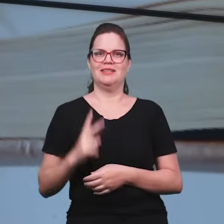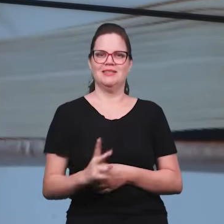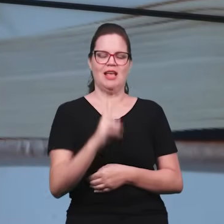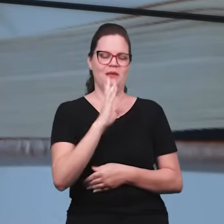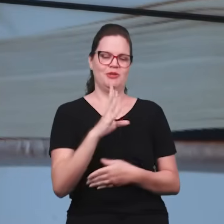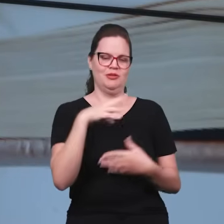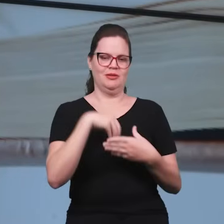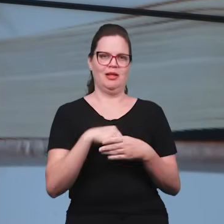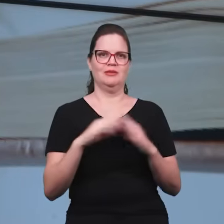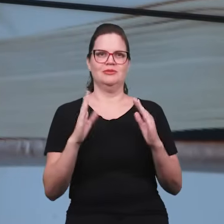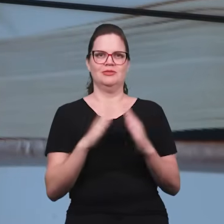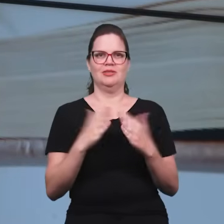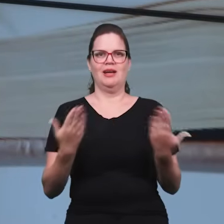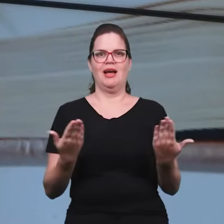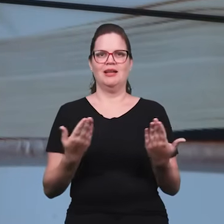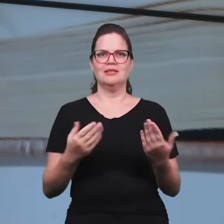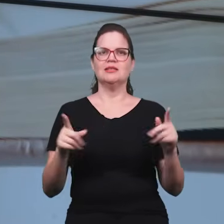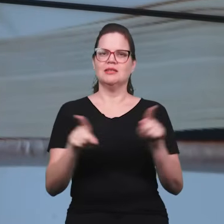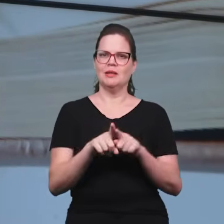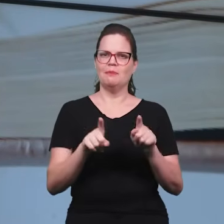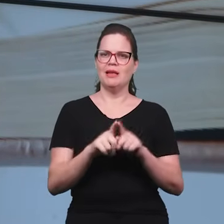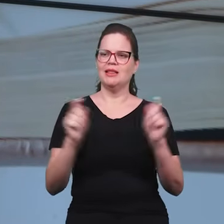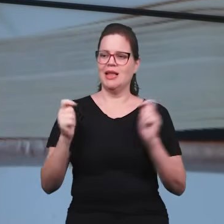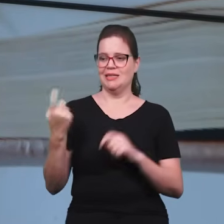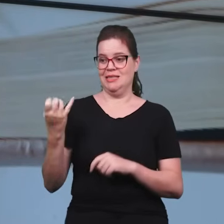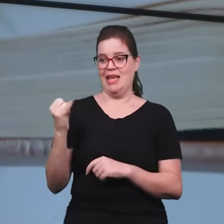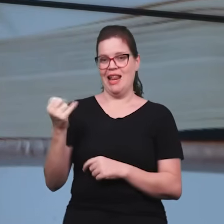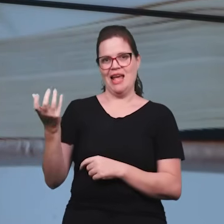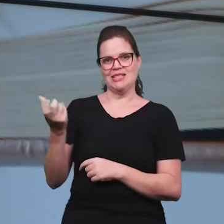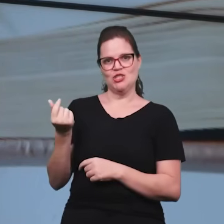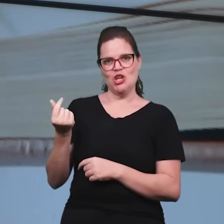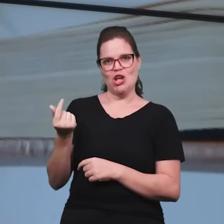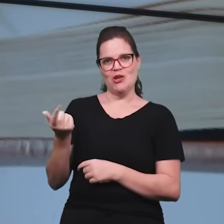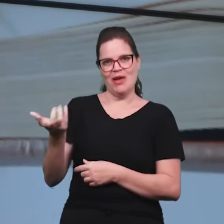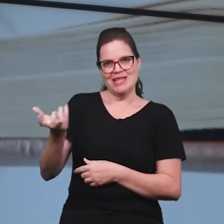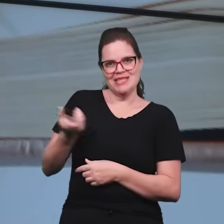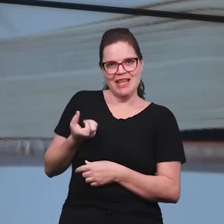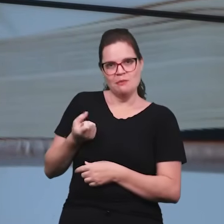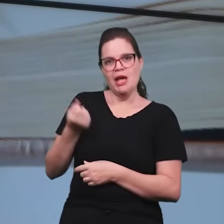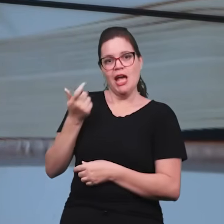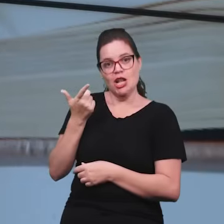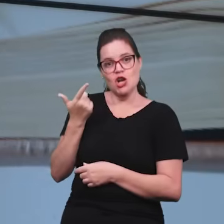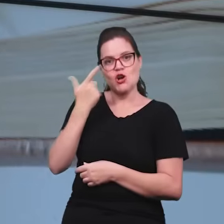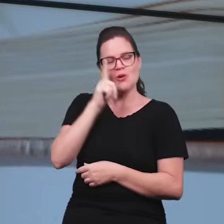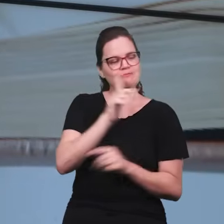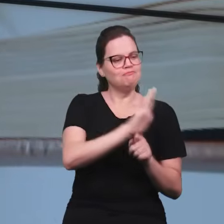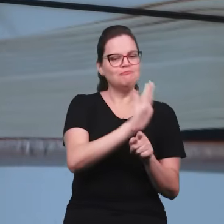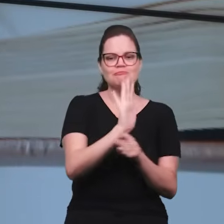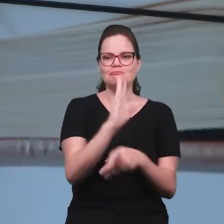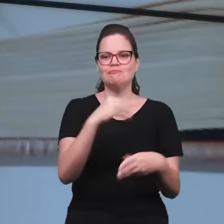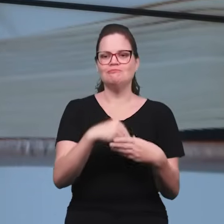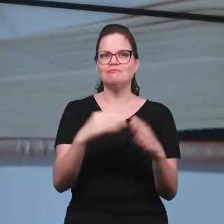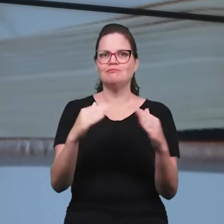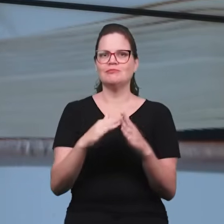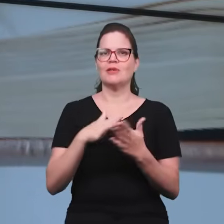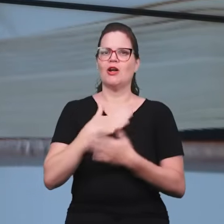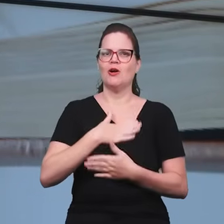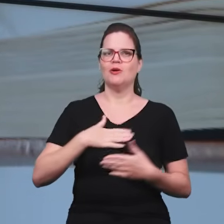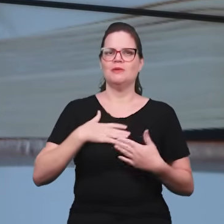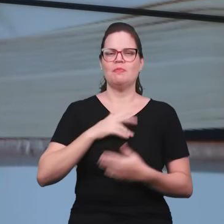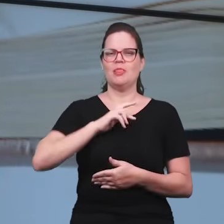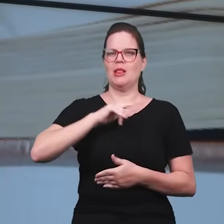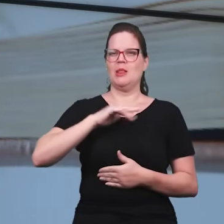de casa os recursos que ele ganha, né? Então ele tem prazer de fazer isso. Não há uma briga,